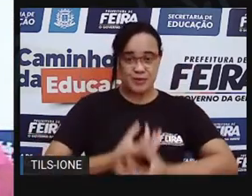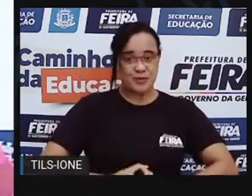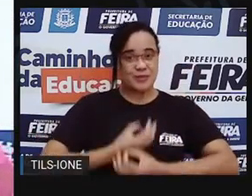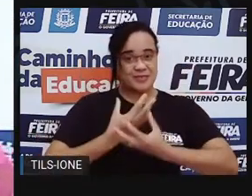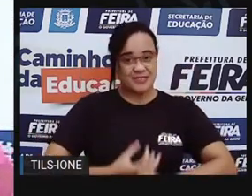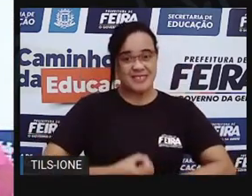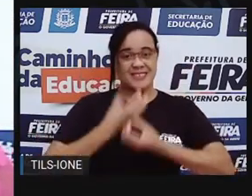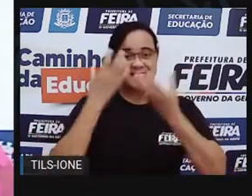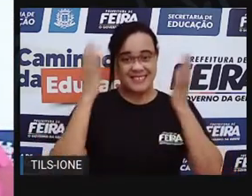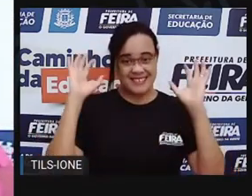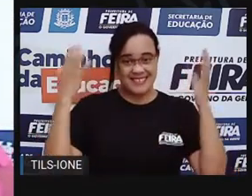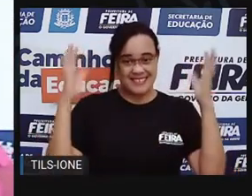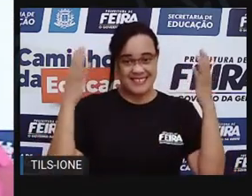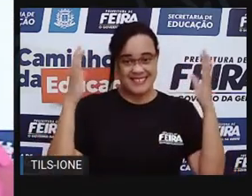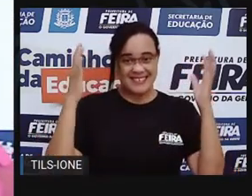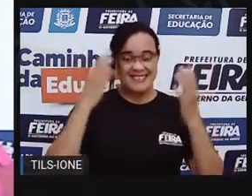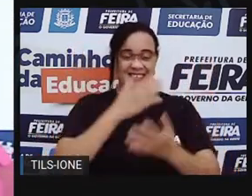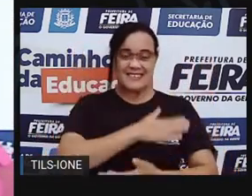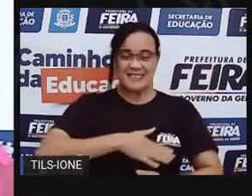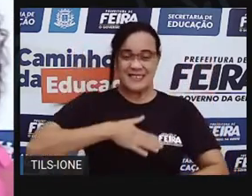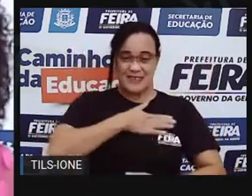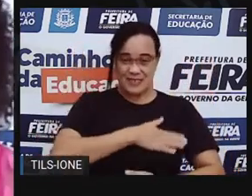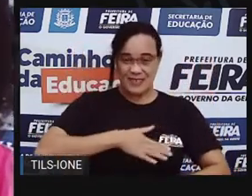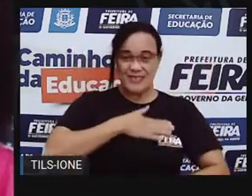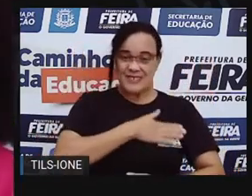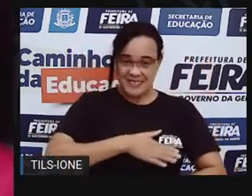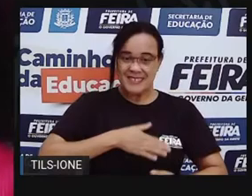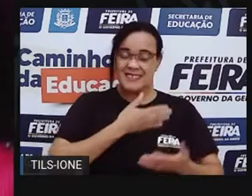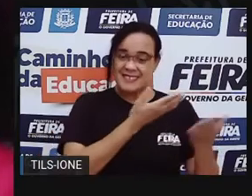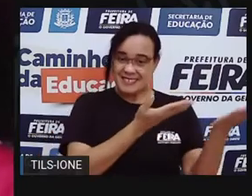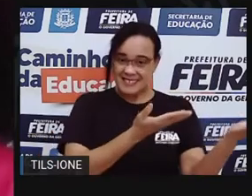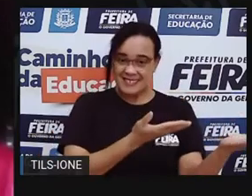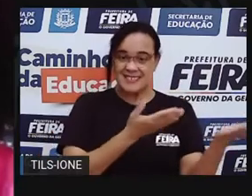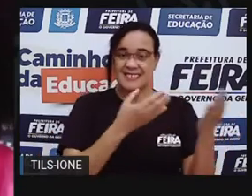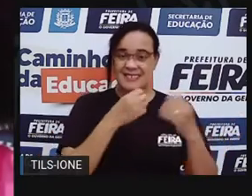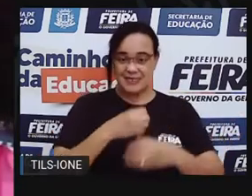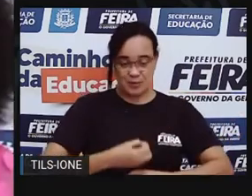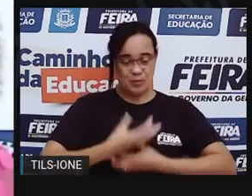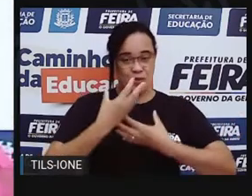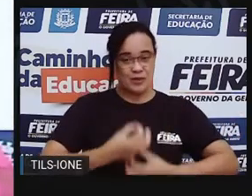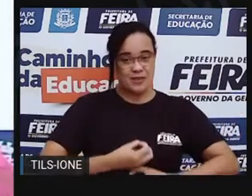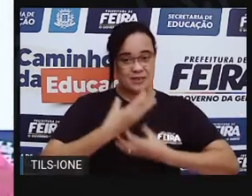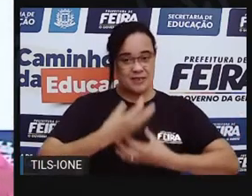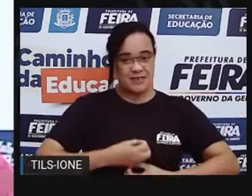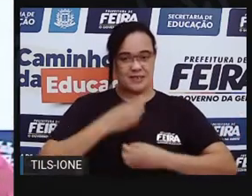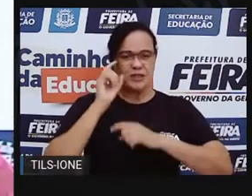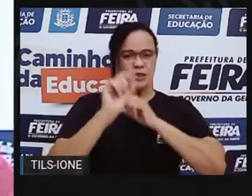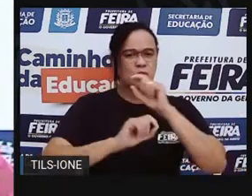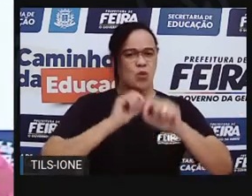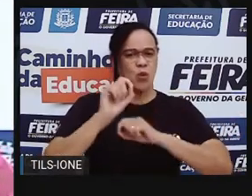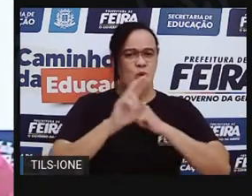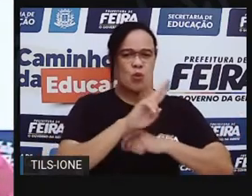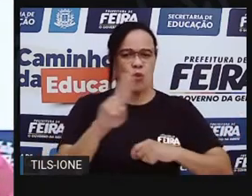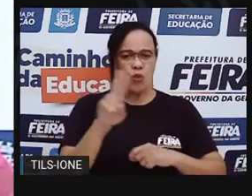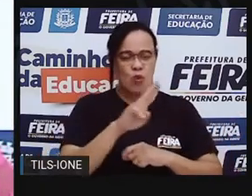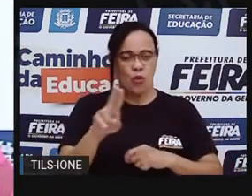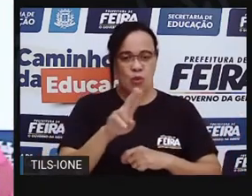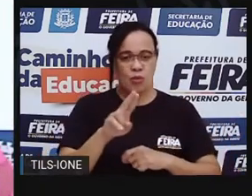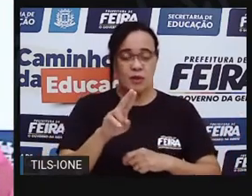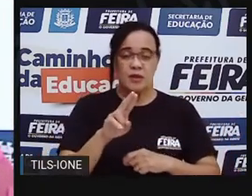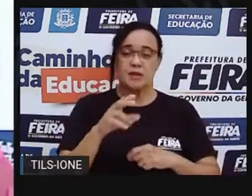Vamos! Gostaram da poesia, meninas? Qual é o nome dessa poesia, Pro? O nome dessa poesia é